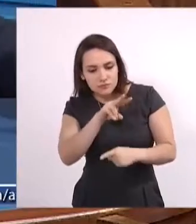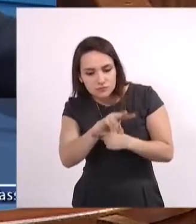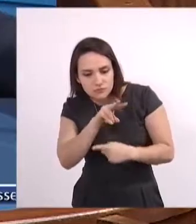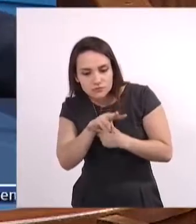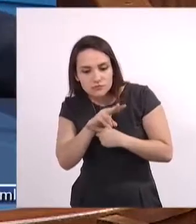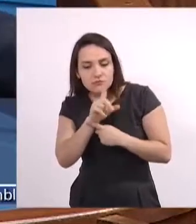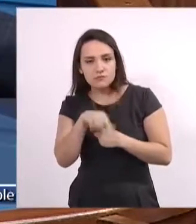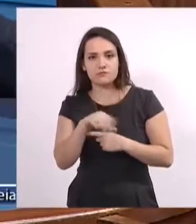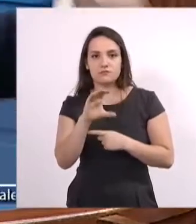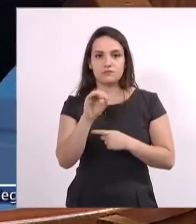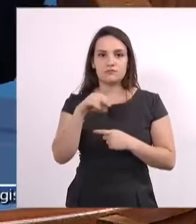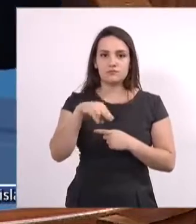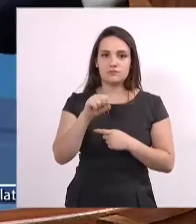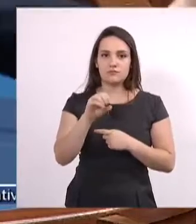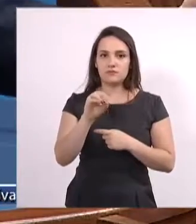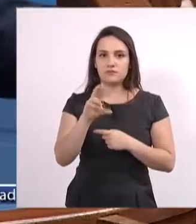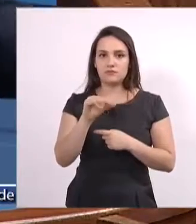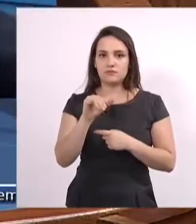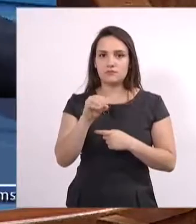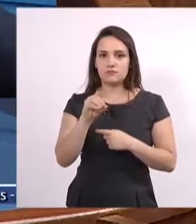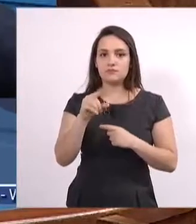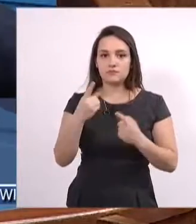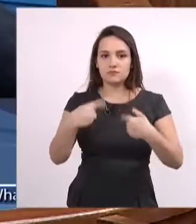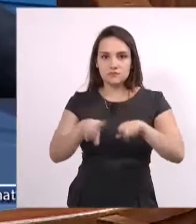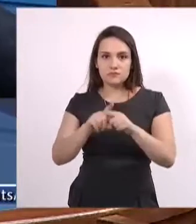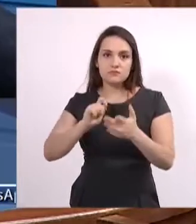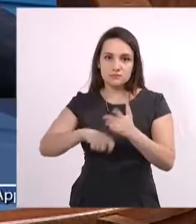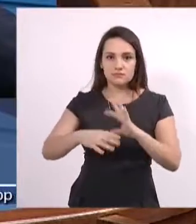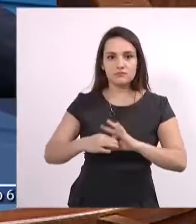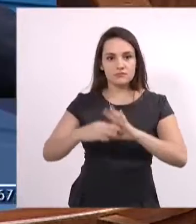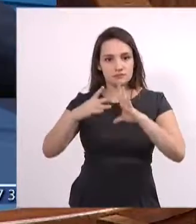consorcial, nós vamos avançar.